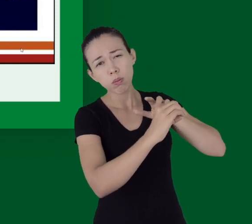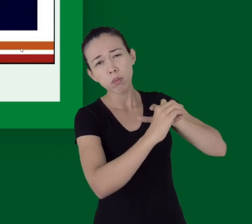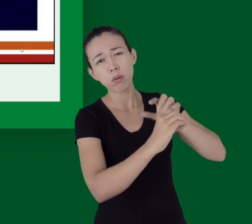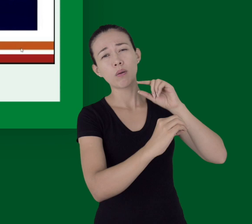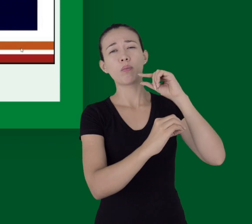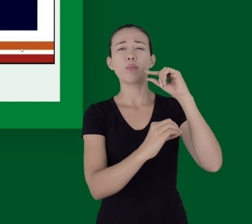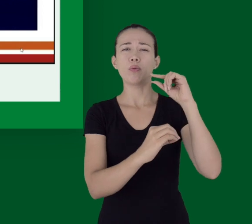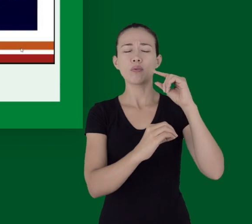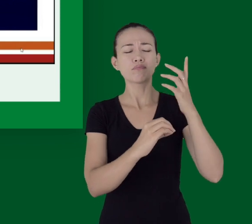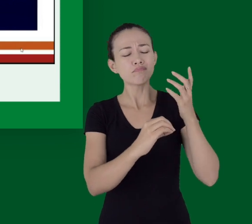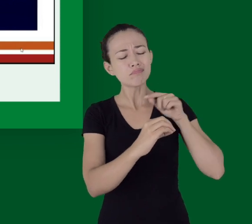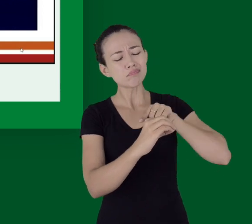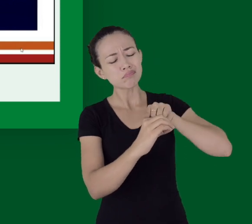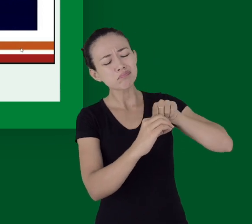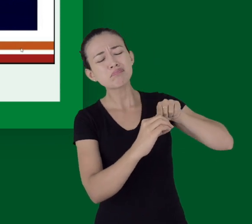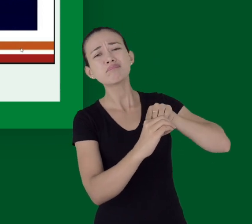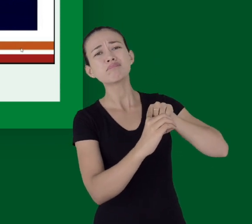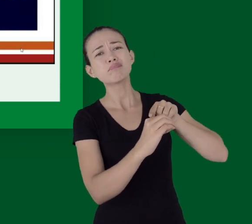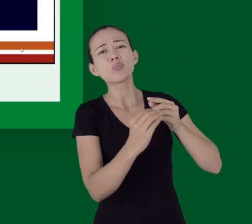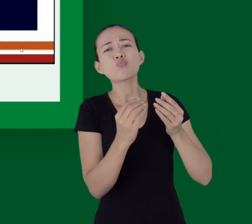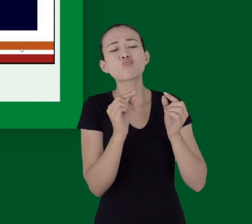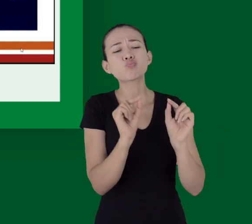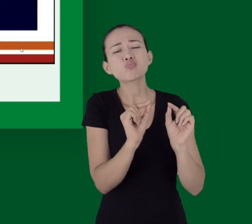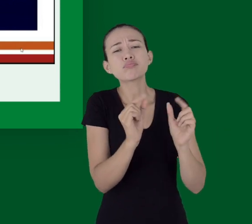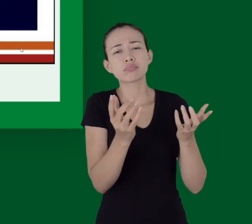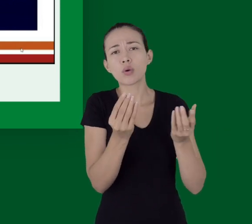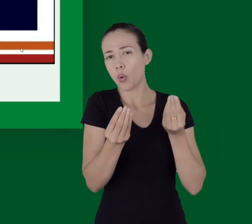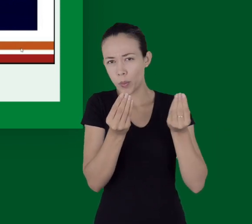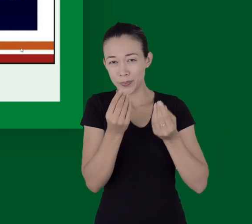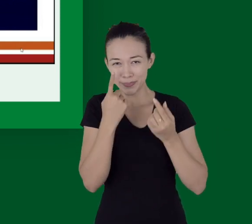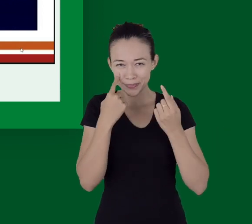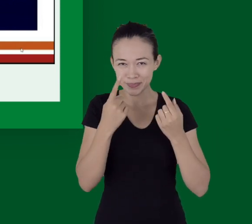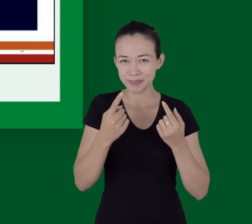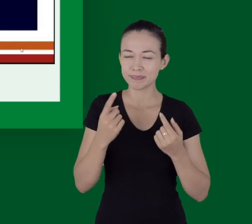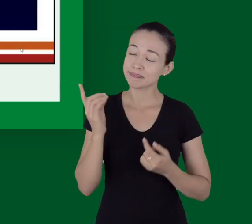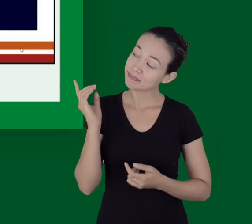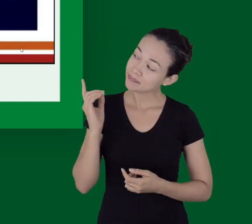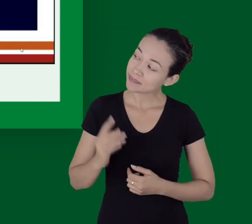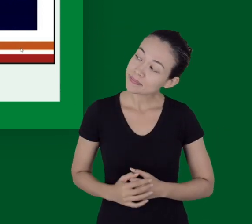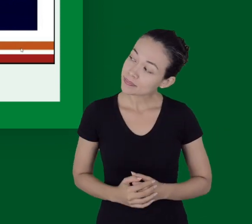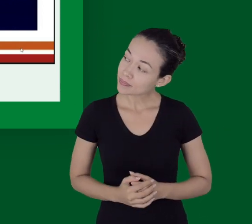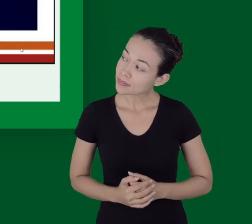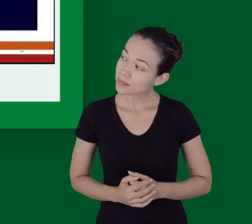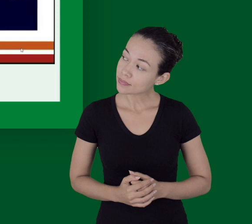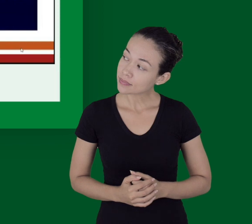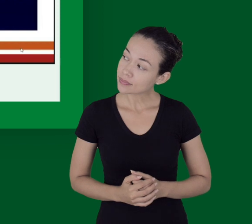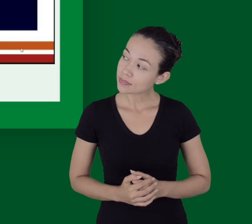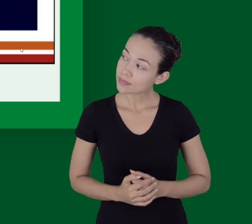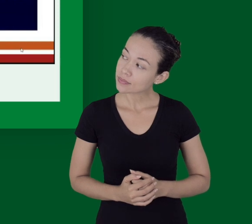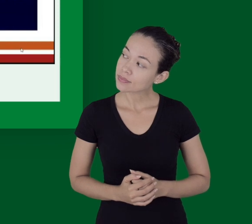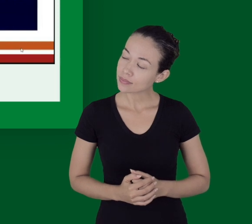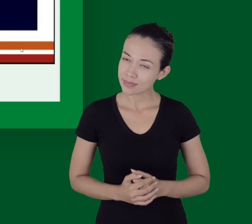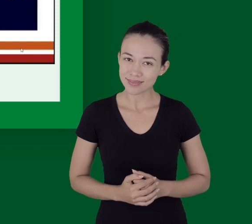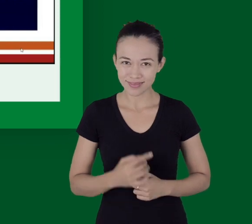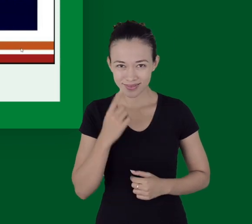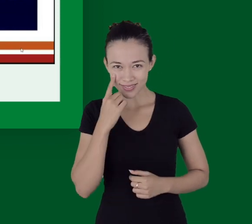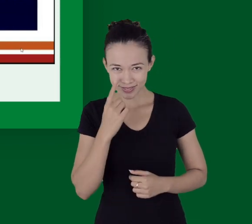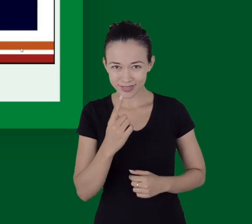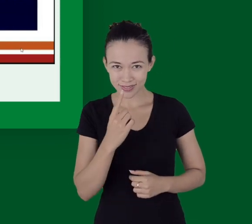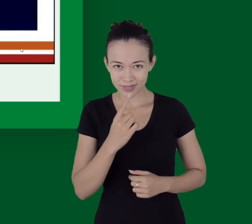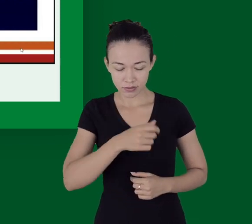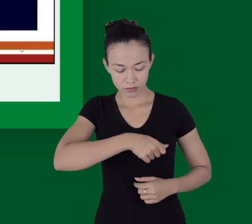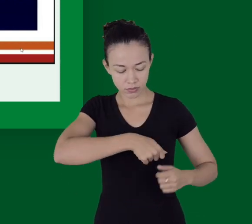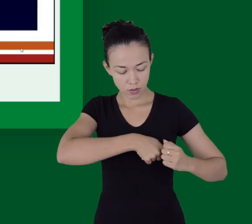coronárias. E como que acontece essa obstrução? Existe a artéria, né?